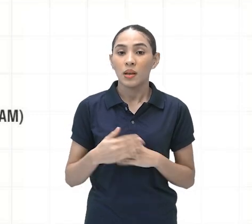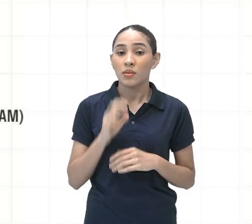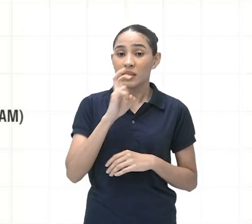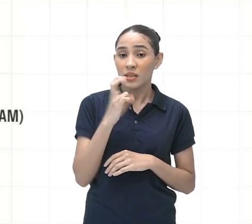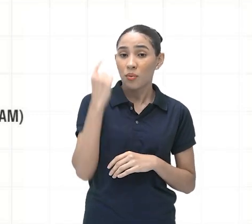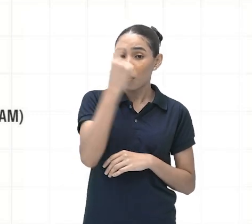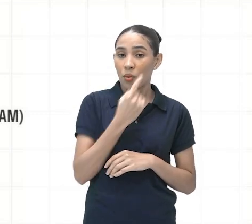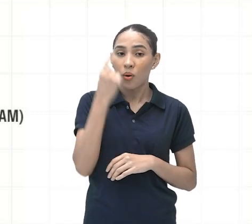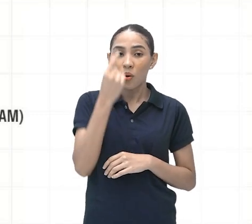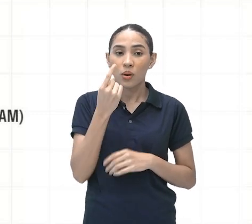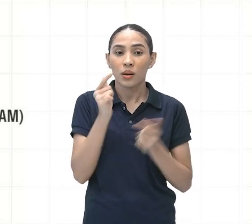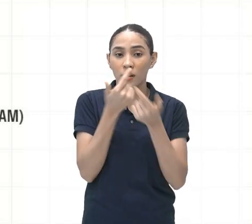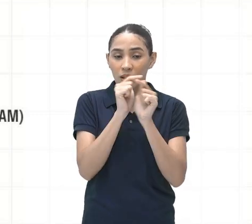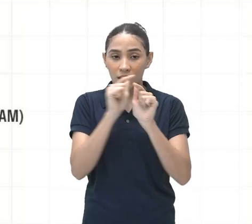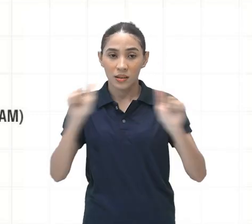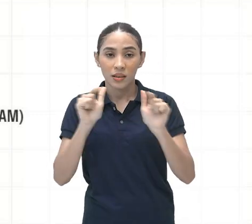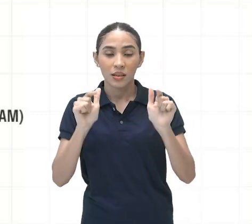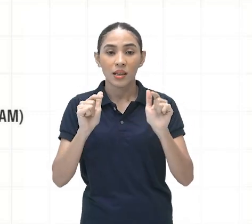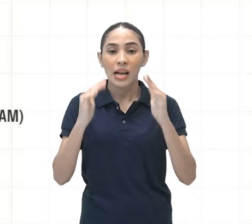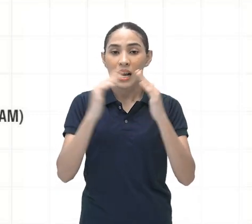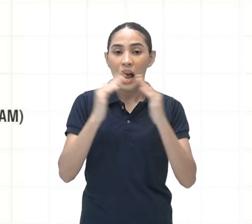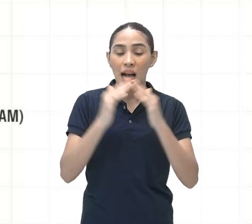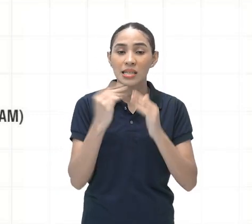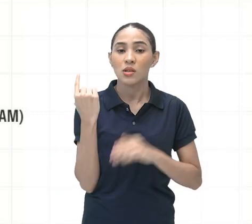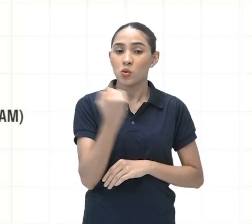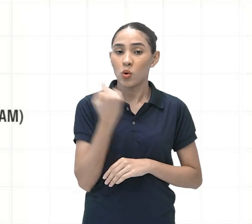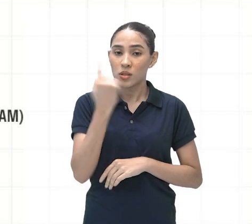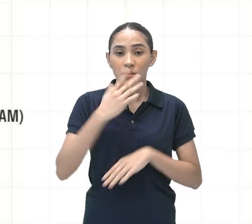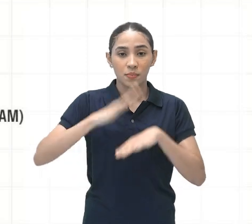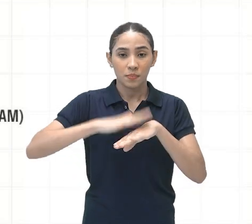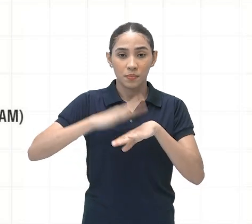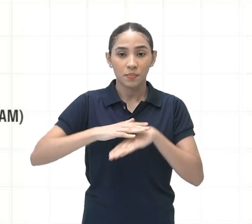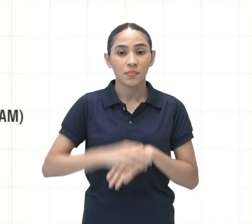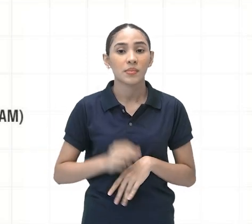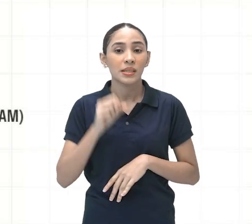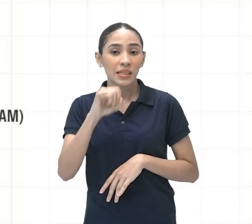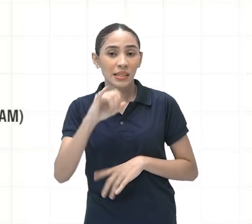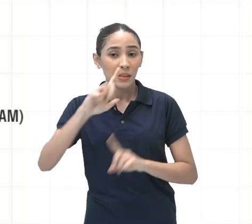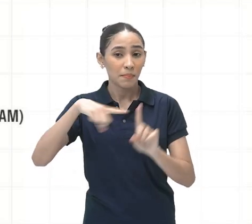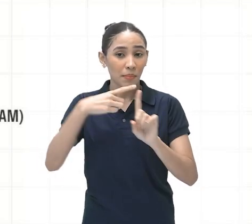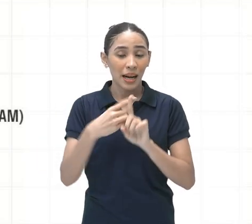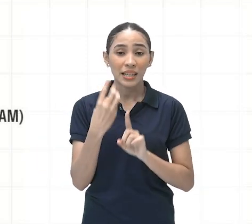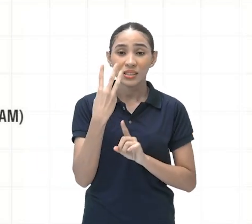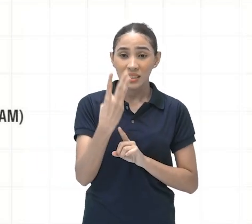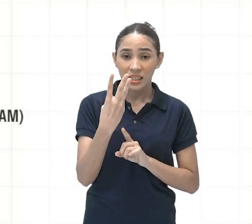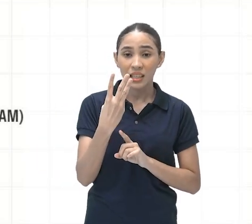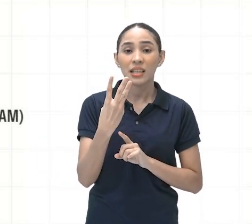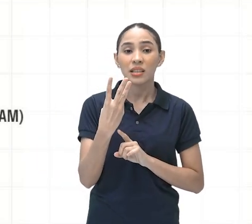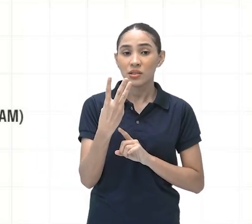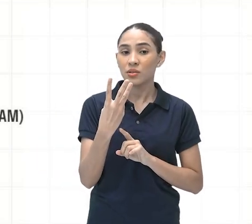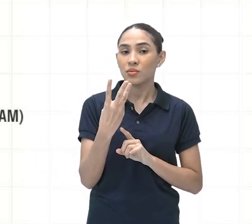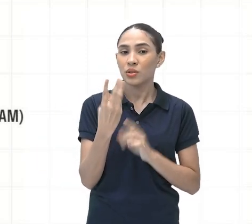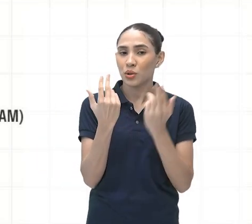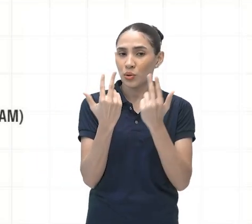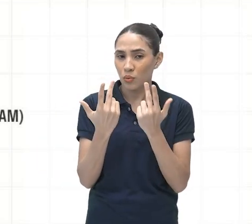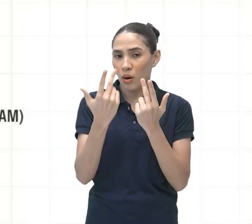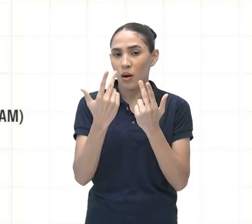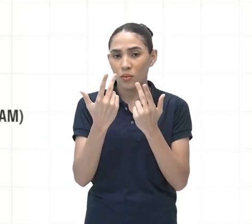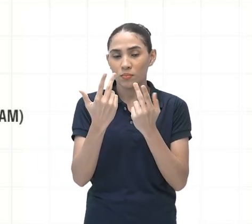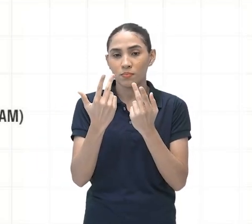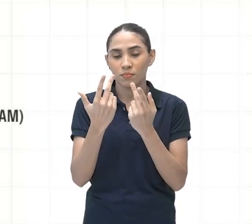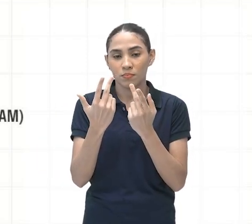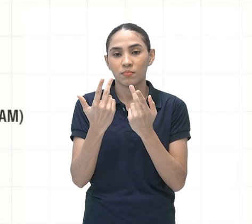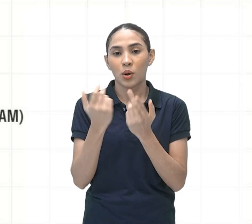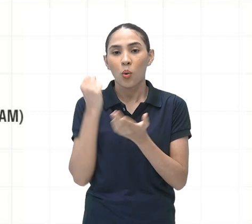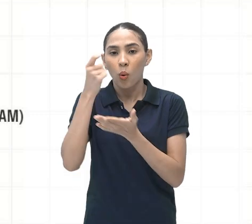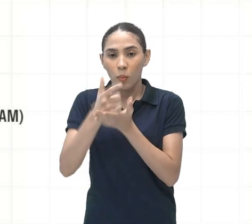leva 5 horas para limpar uma casa trabalhando sozinho. Se mais 3 robôs idênticos forem adicionados